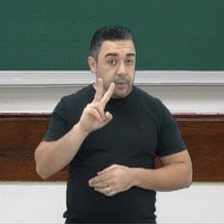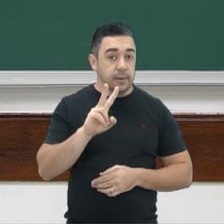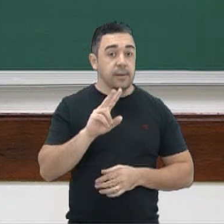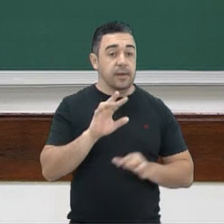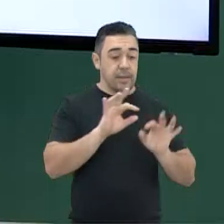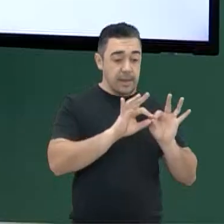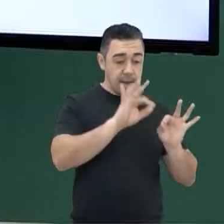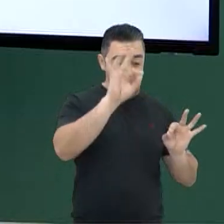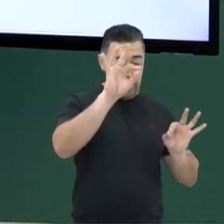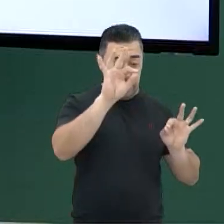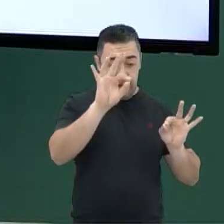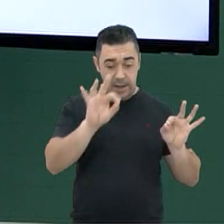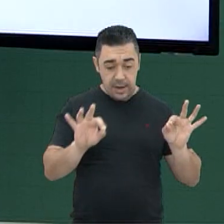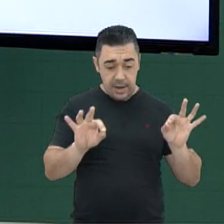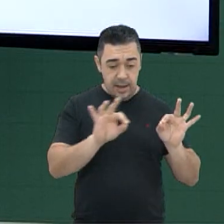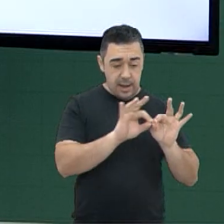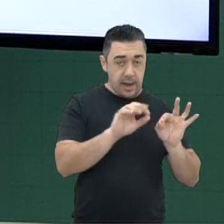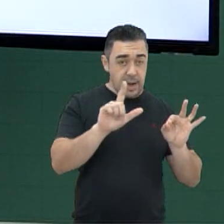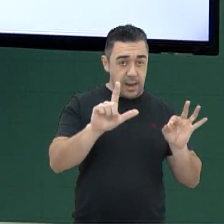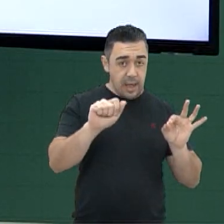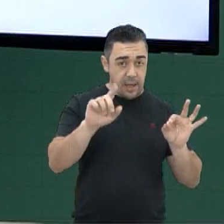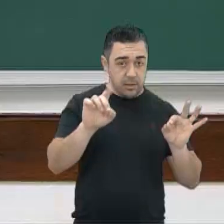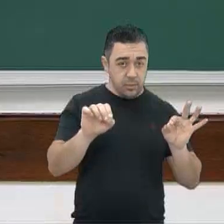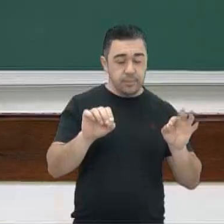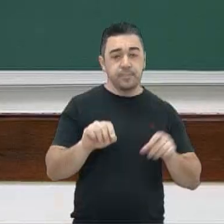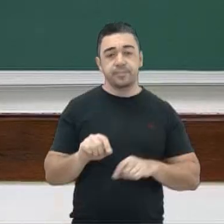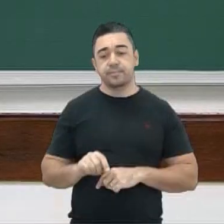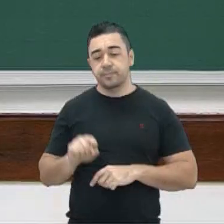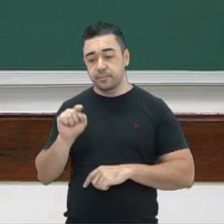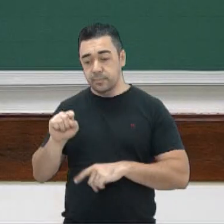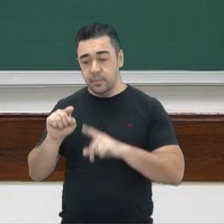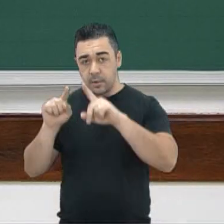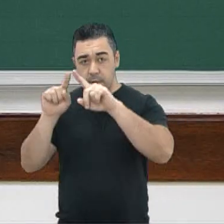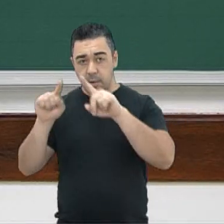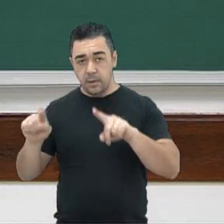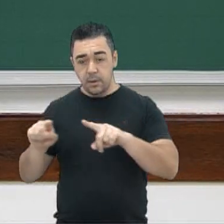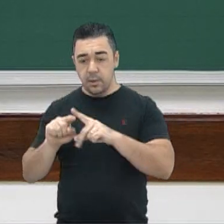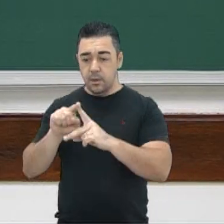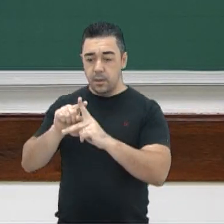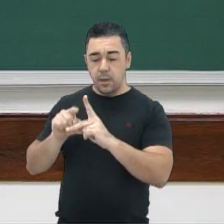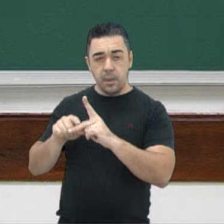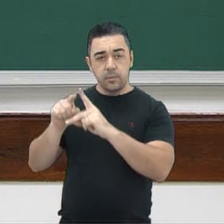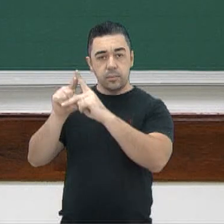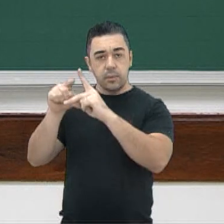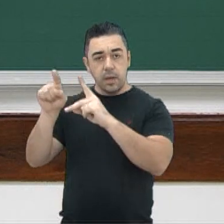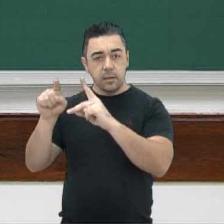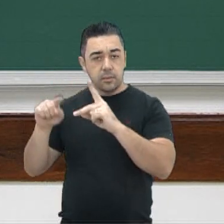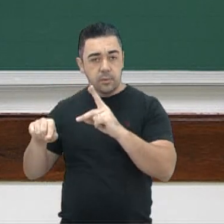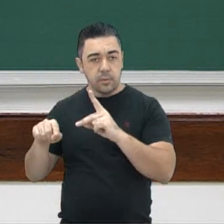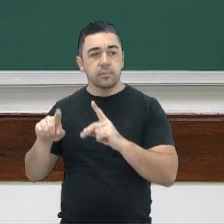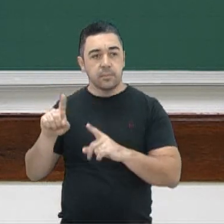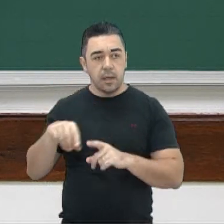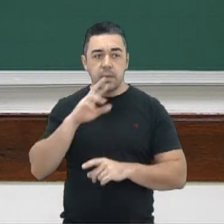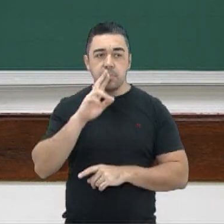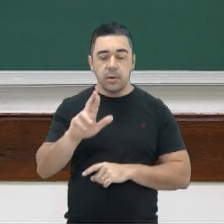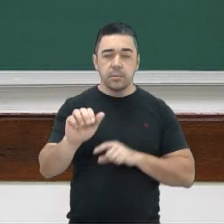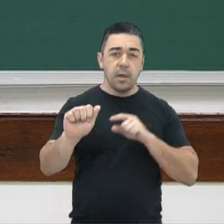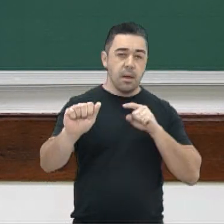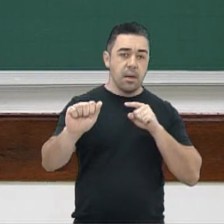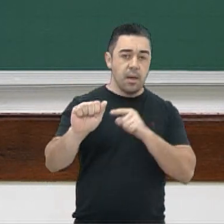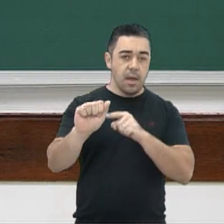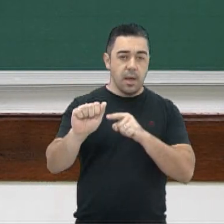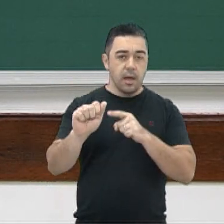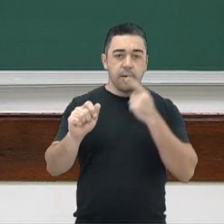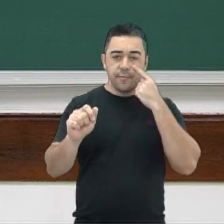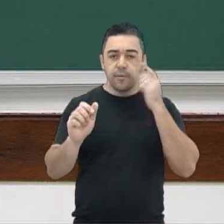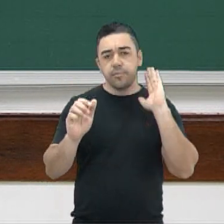lá, quanto aos seus lados e ângulos. Nós podemos classificar os triângulos quanto aos seus lados e quanto aos seus ângulos. Nós